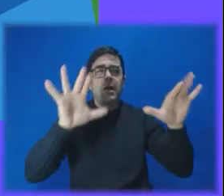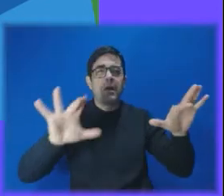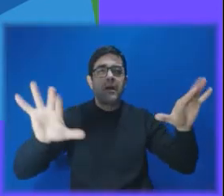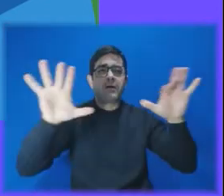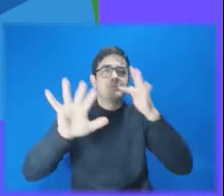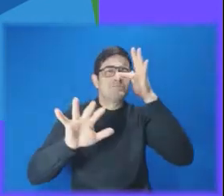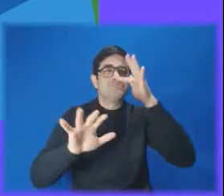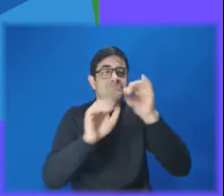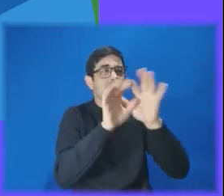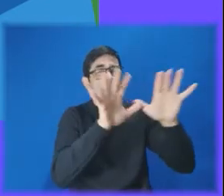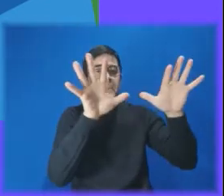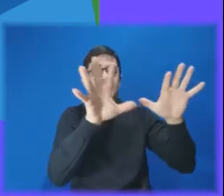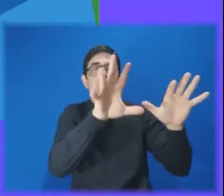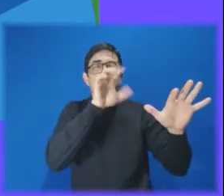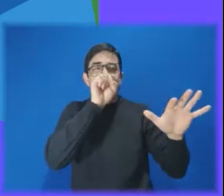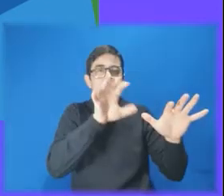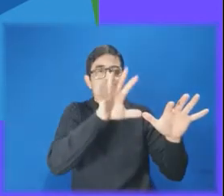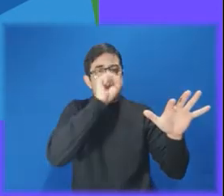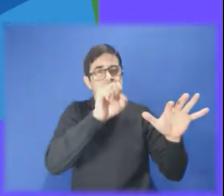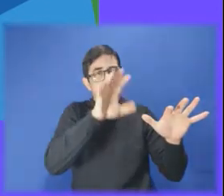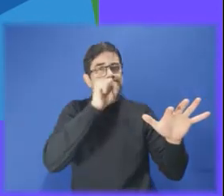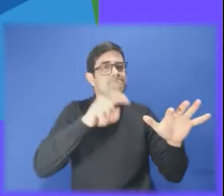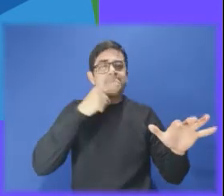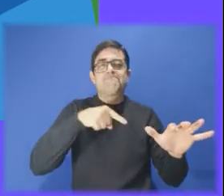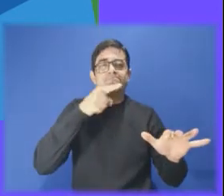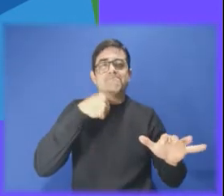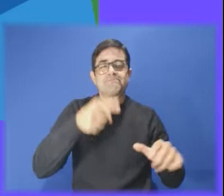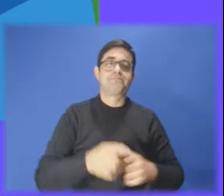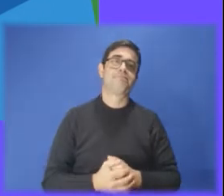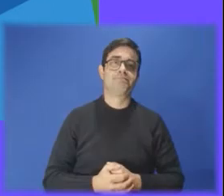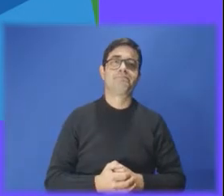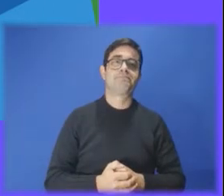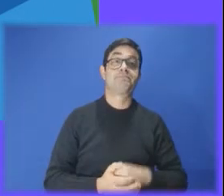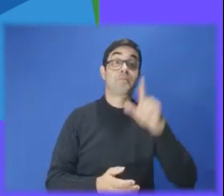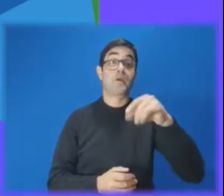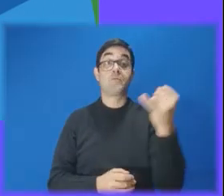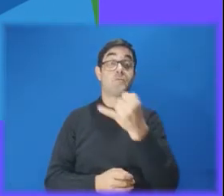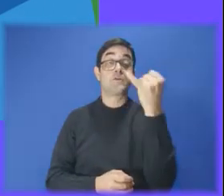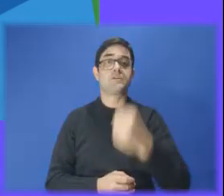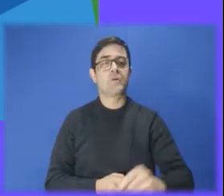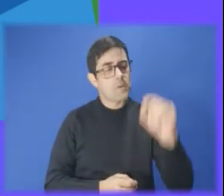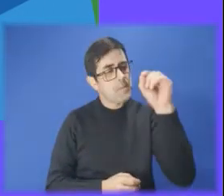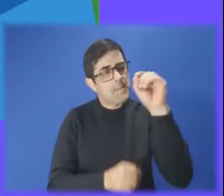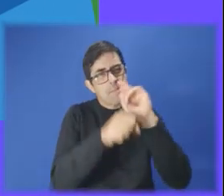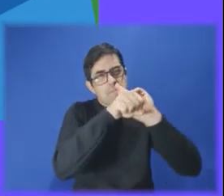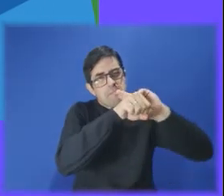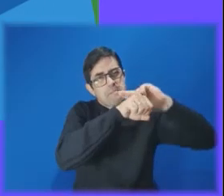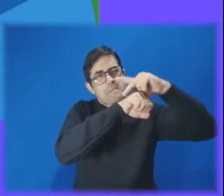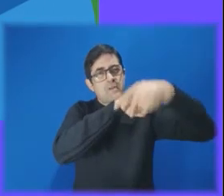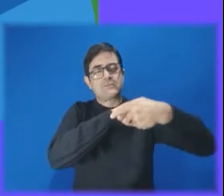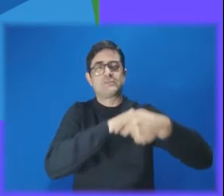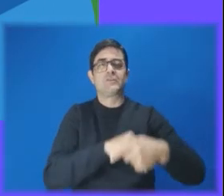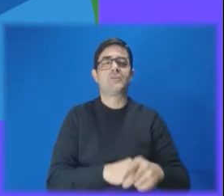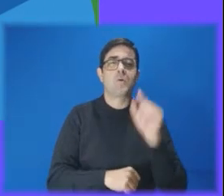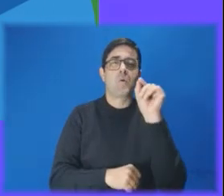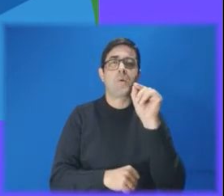pólen na atmosfera que a gente não conseguia mesmo respirar. Tá? Então aí o importante é o tamanho da partícula e não do que